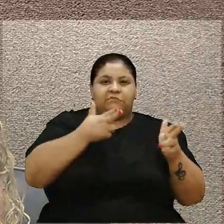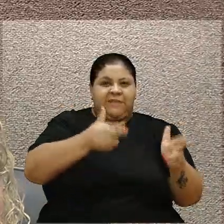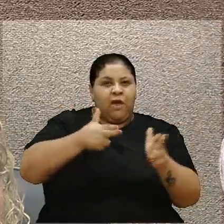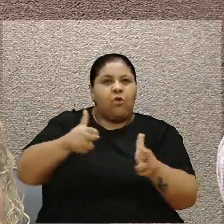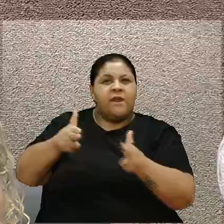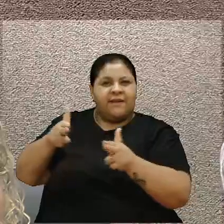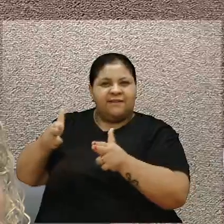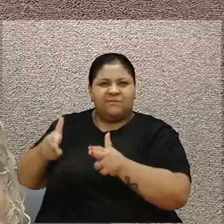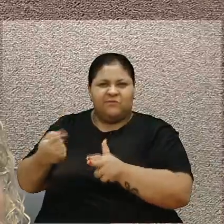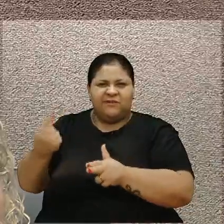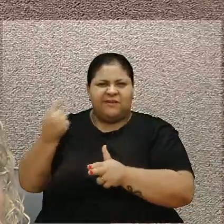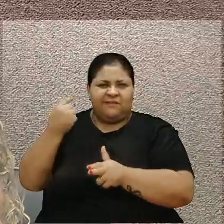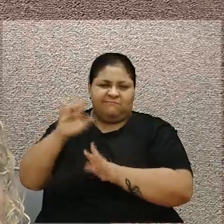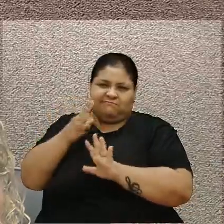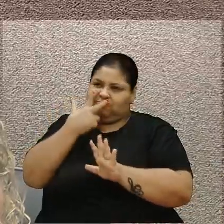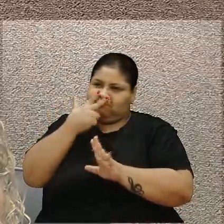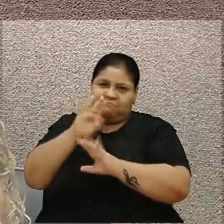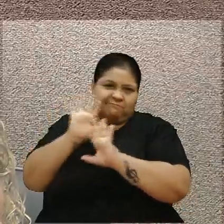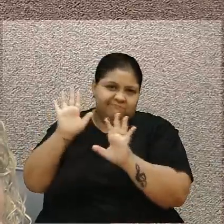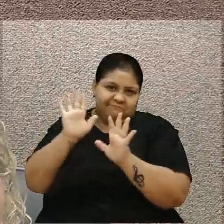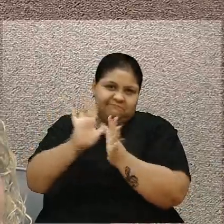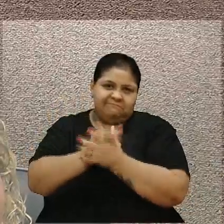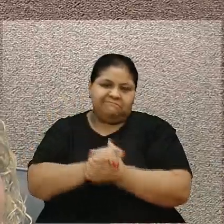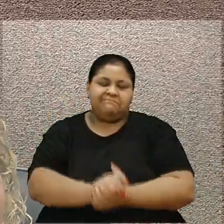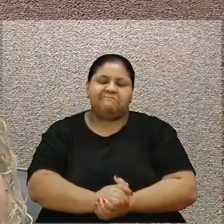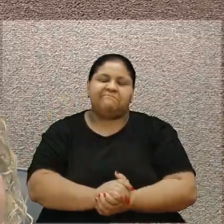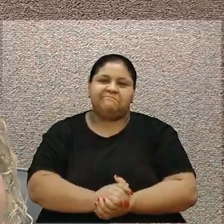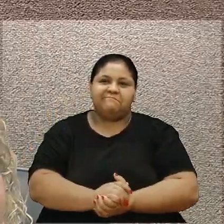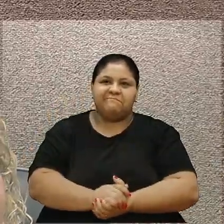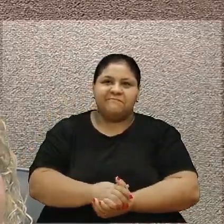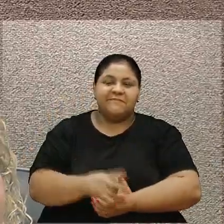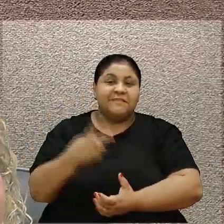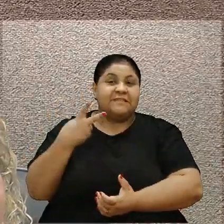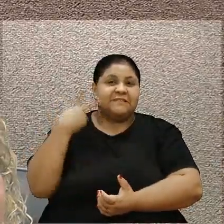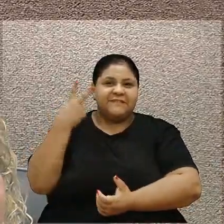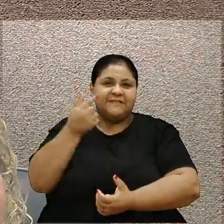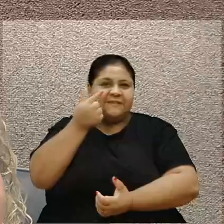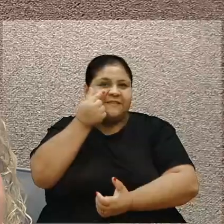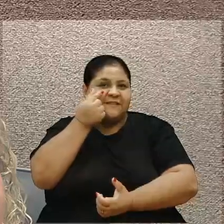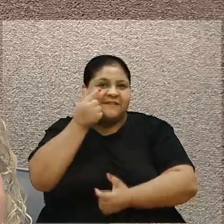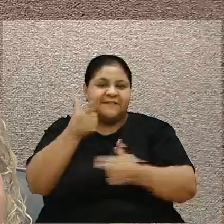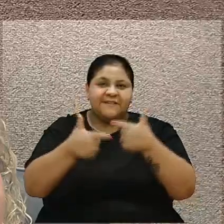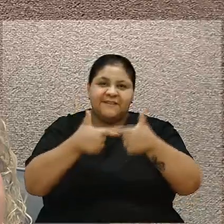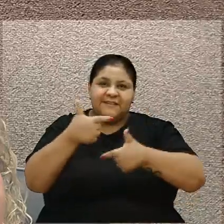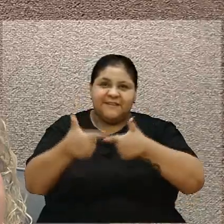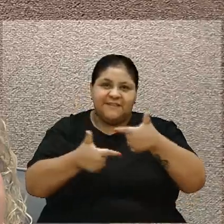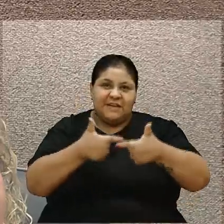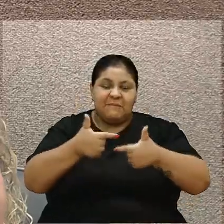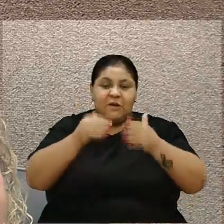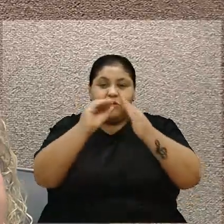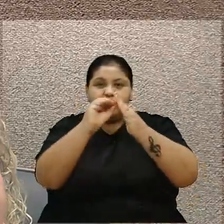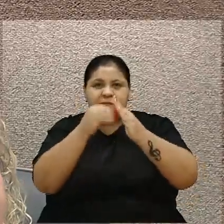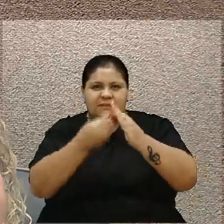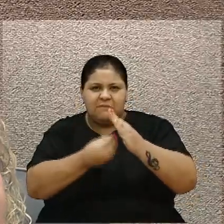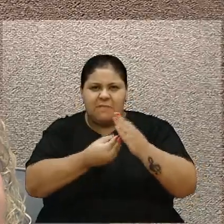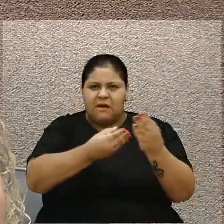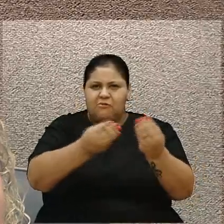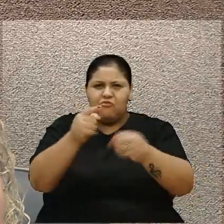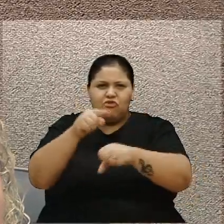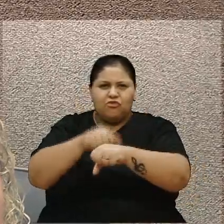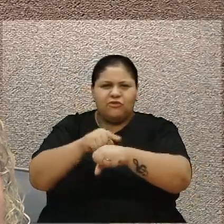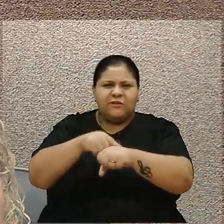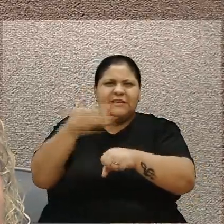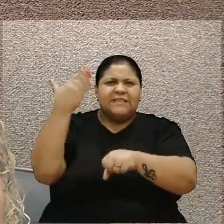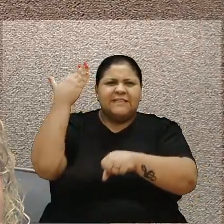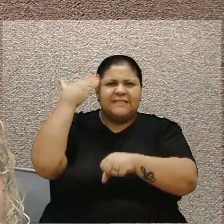na época e tal. Pois bem, o vereador Frisso aí, que trabalhou tanto tempo no SAMAI, sabe aí, na época da enchente,